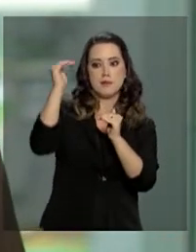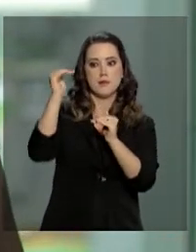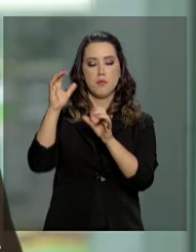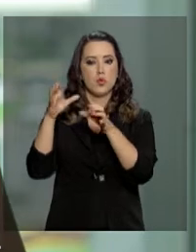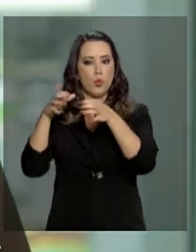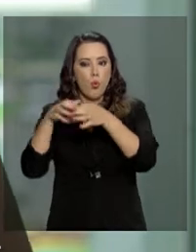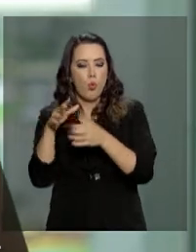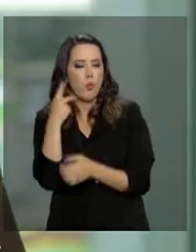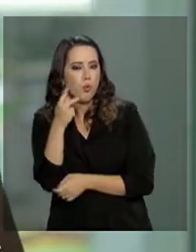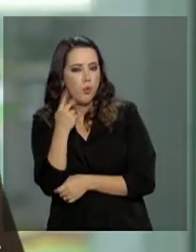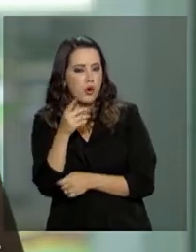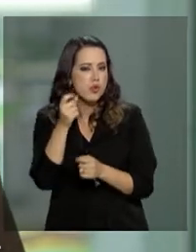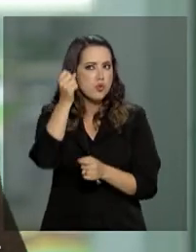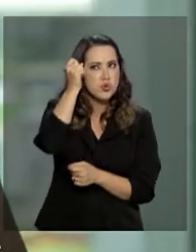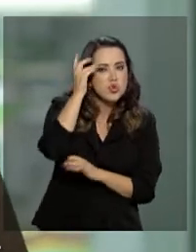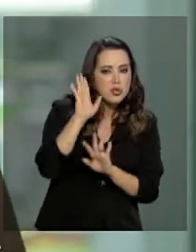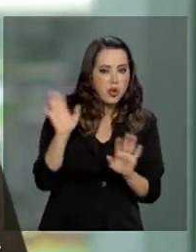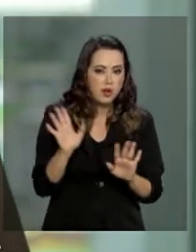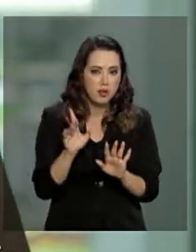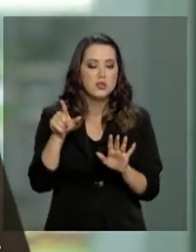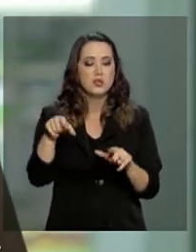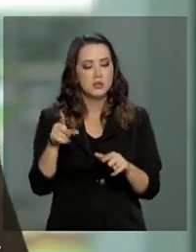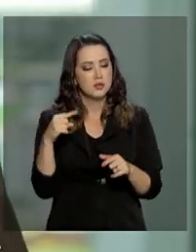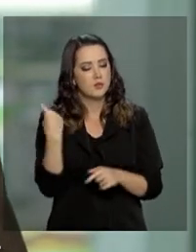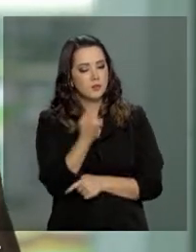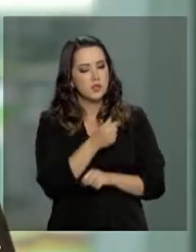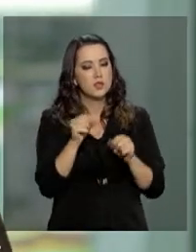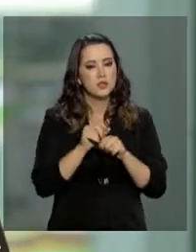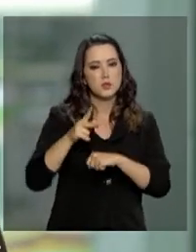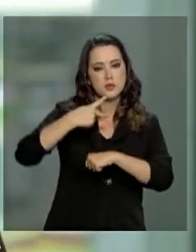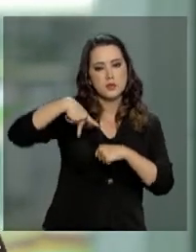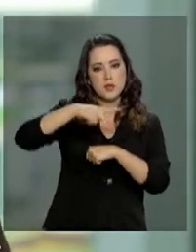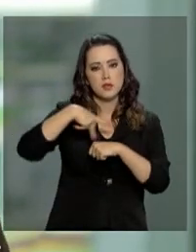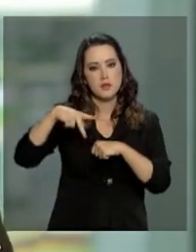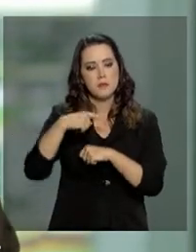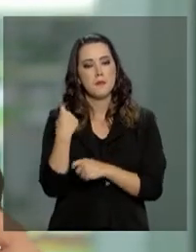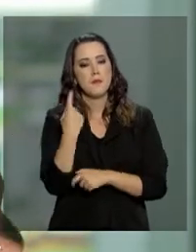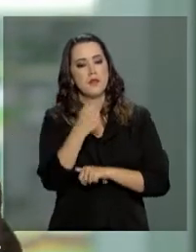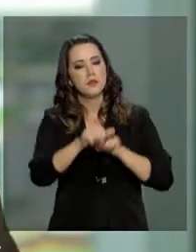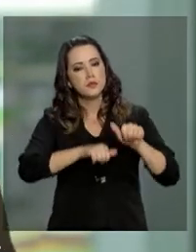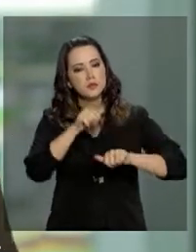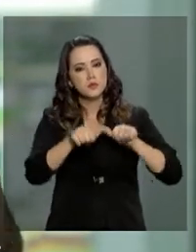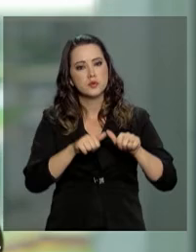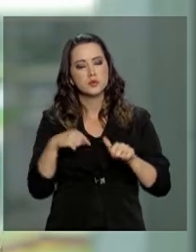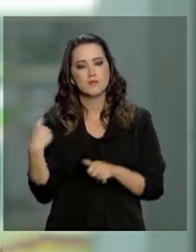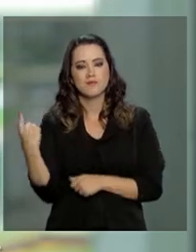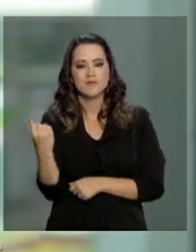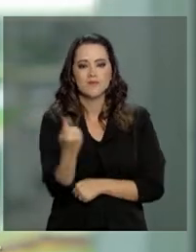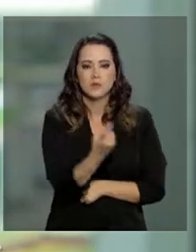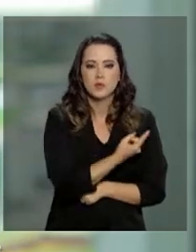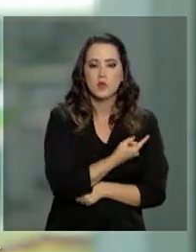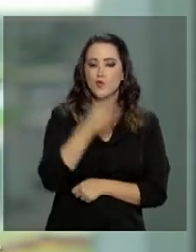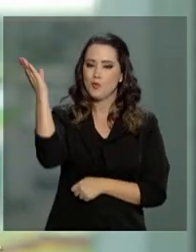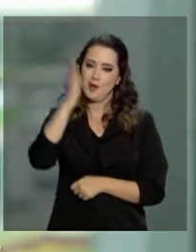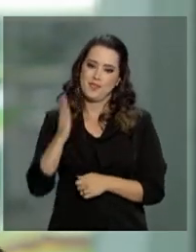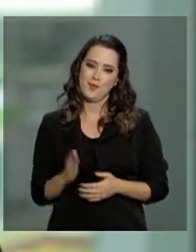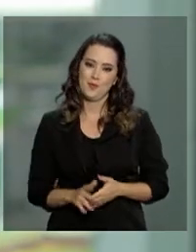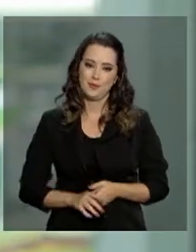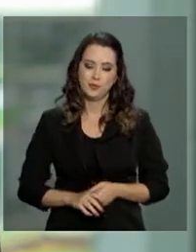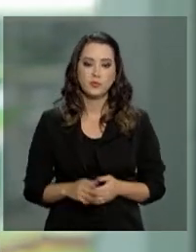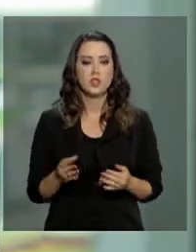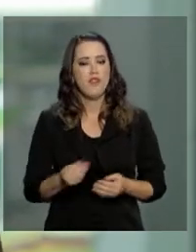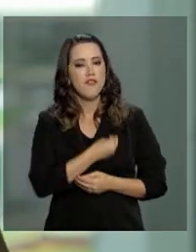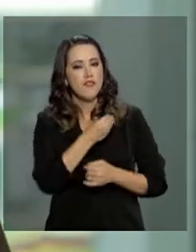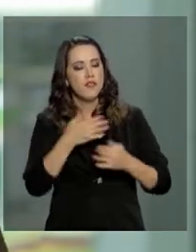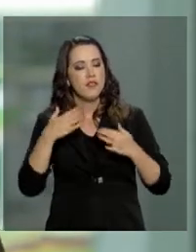ideologias. É essa síntese que nos faz um país e nos torna a todos brasileiros.